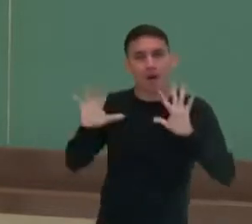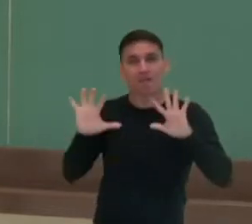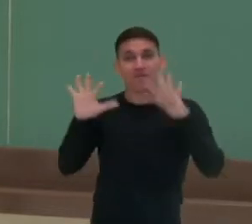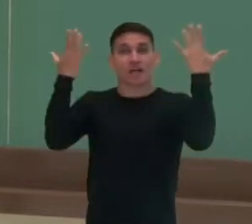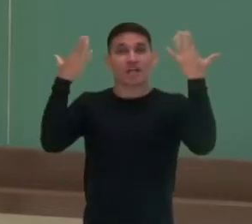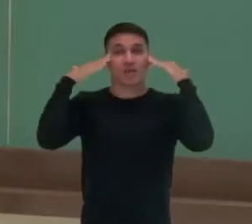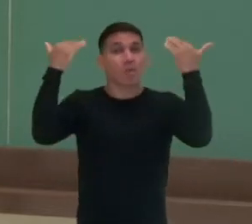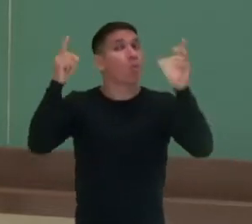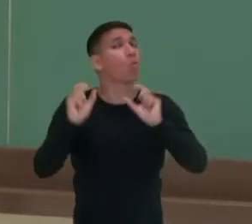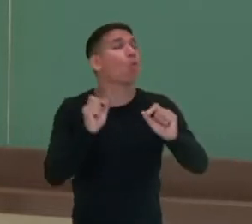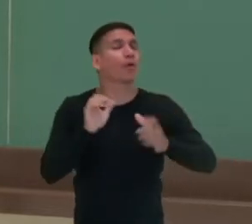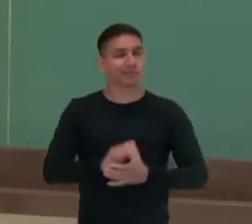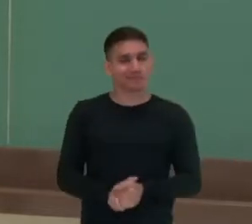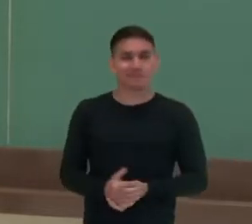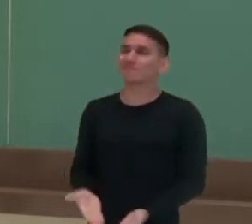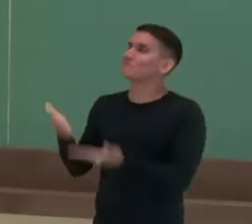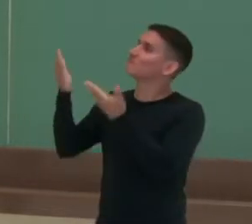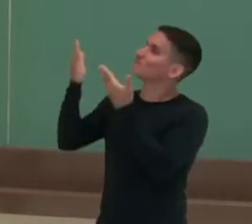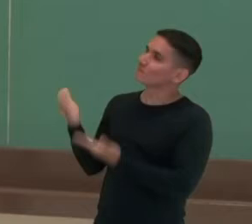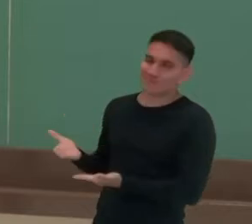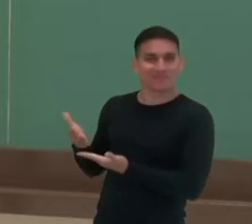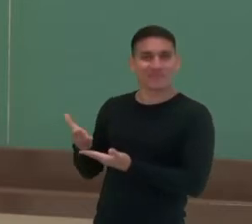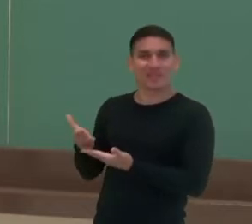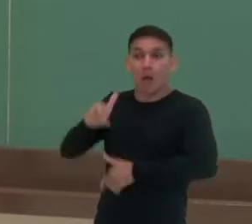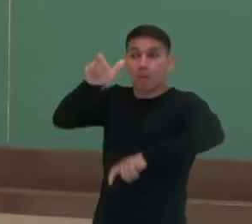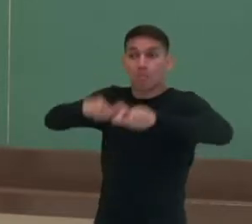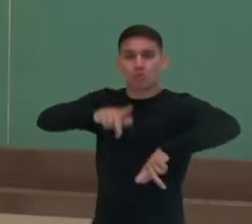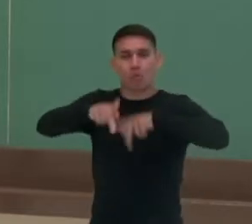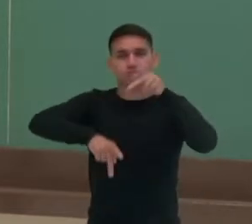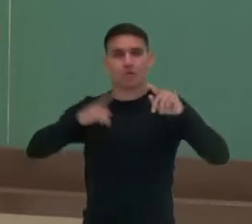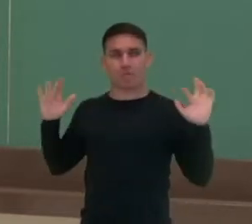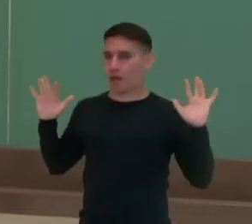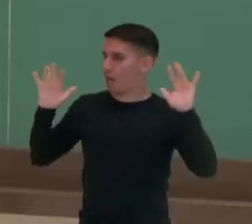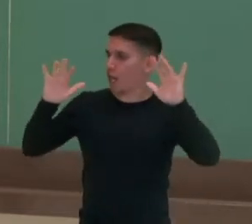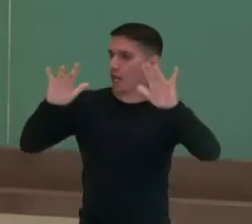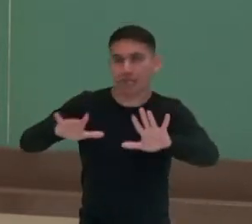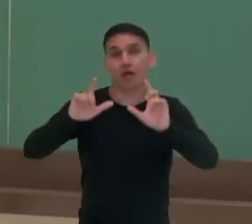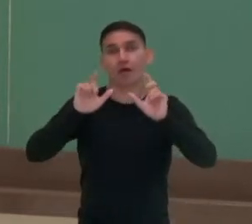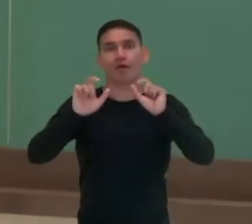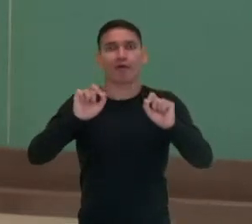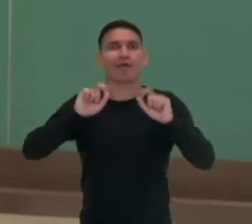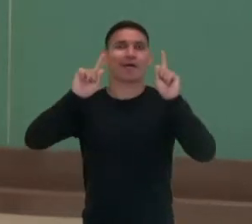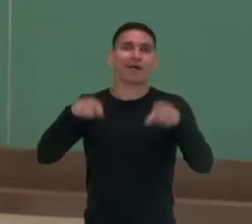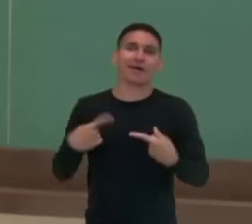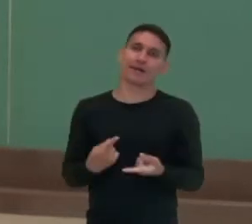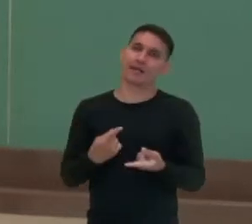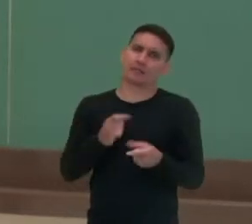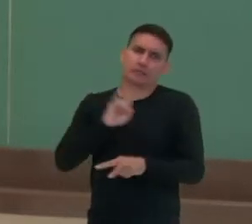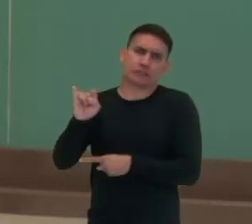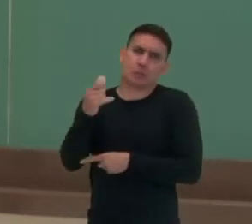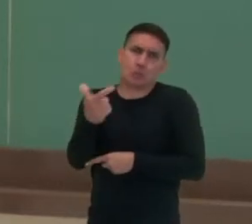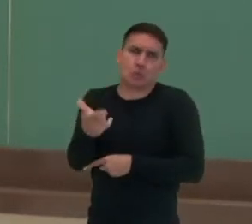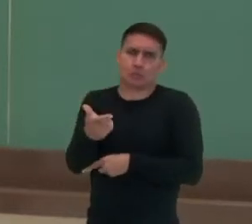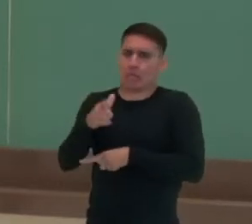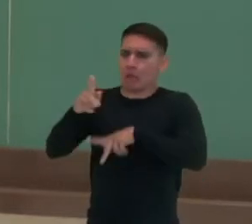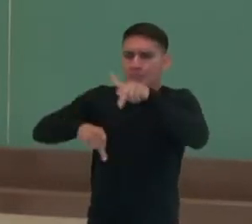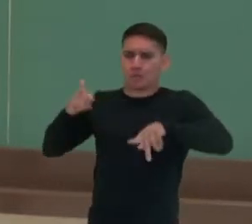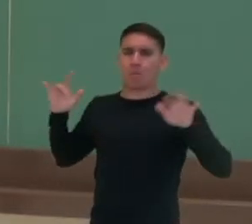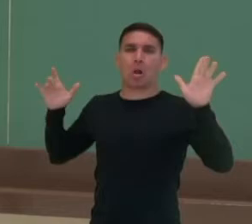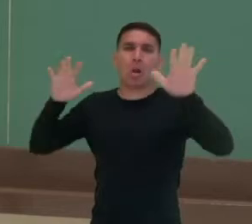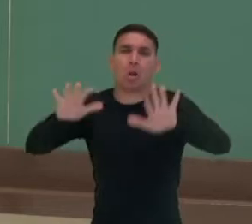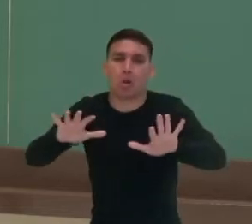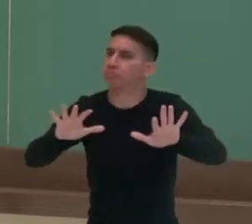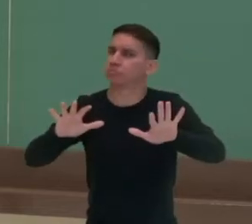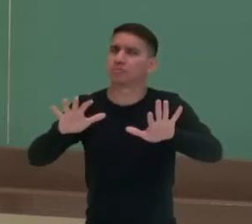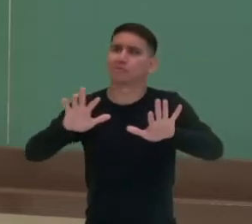populares? Olha aqui, participação do povo. Sem o povão reunido, não se caracteriza uma